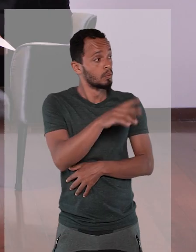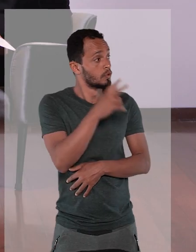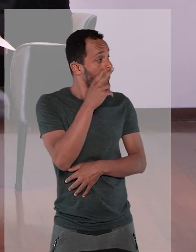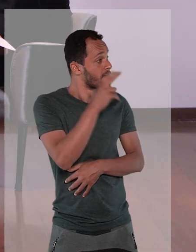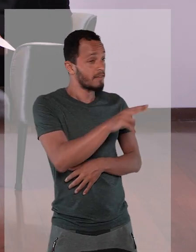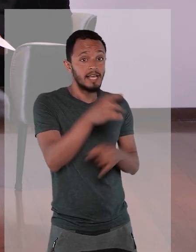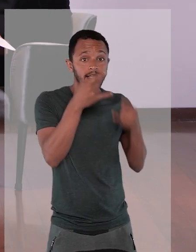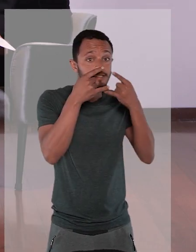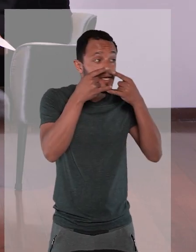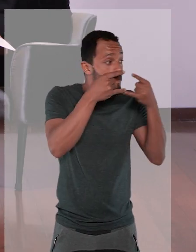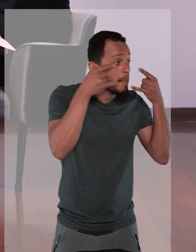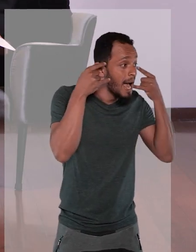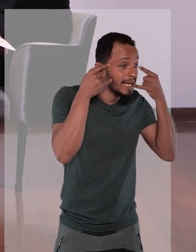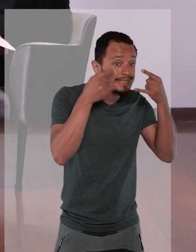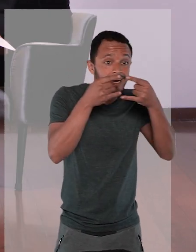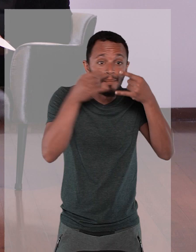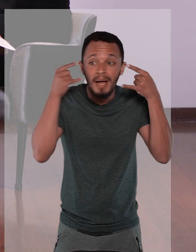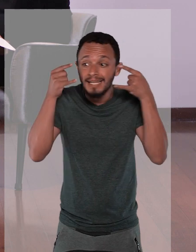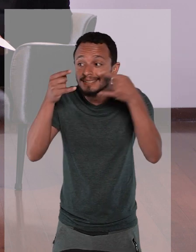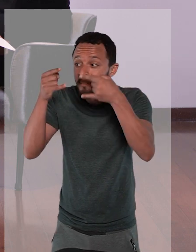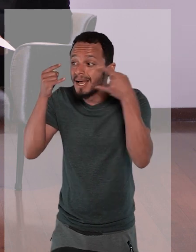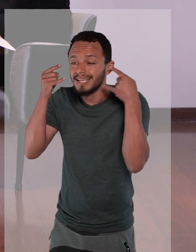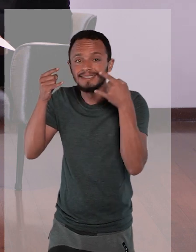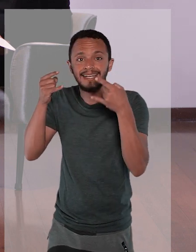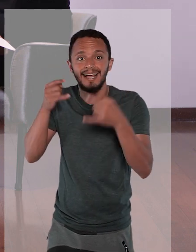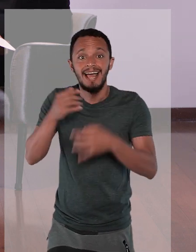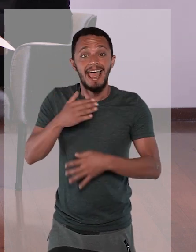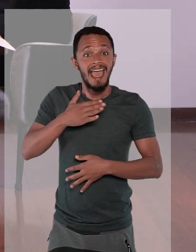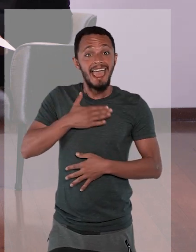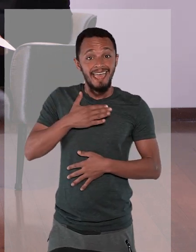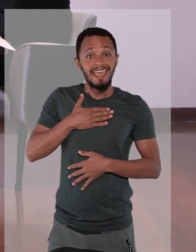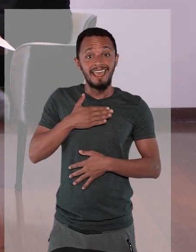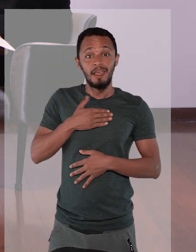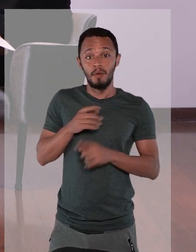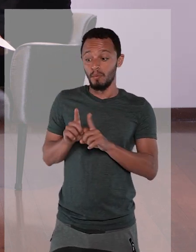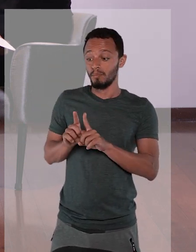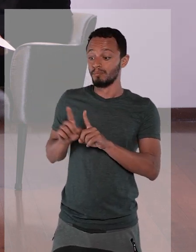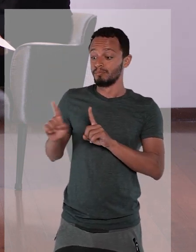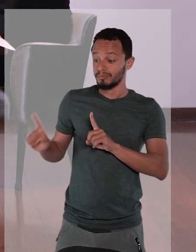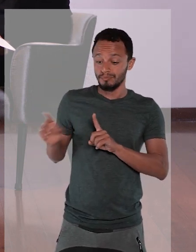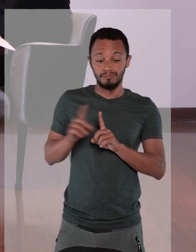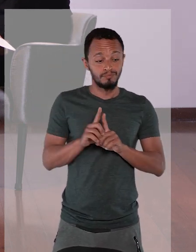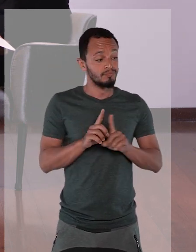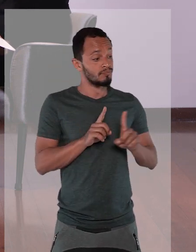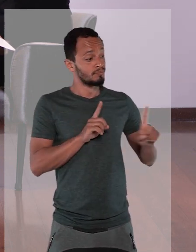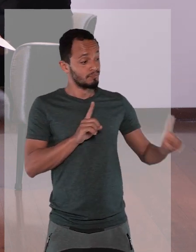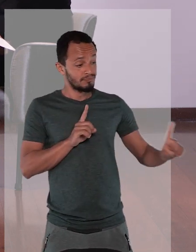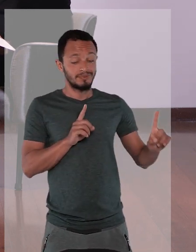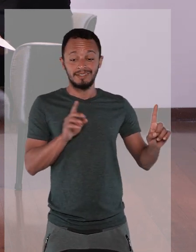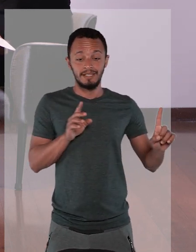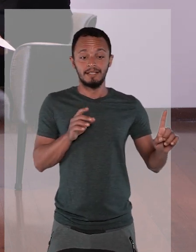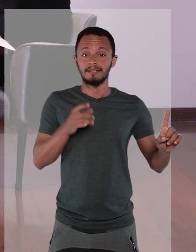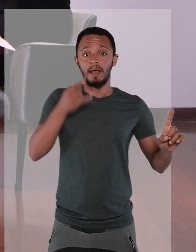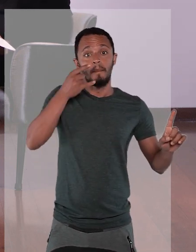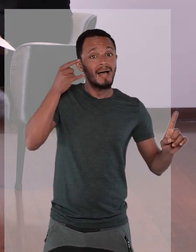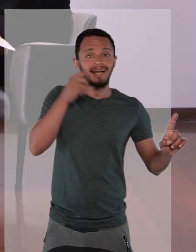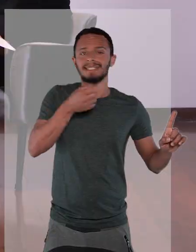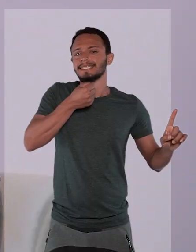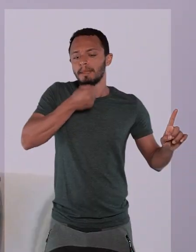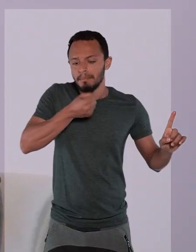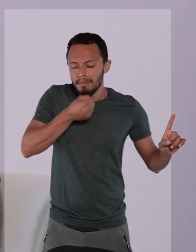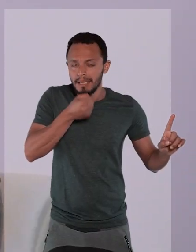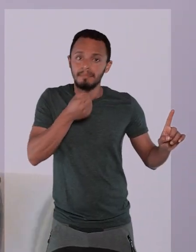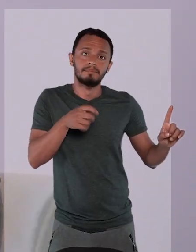está bem melhor. A gente só está sem máscara porque está a mais de 2 metros, né, Carlos? Só por isso. E tem a filmagem,